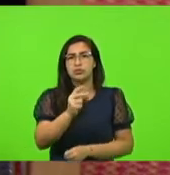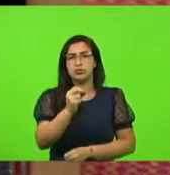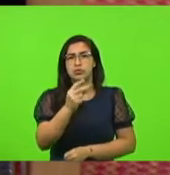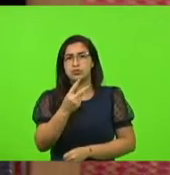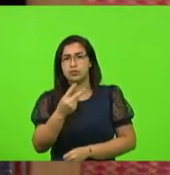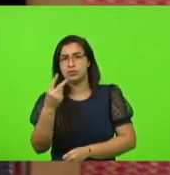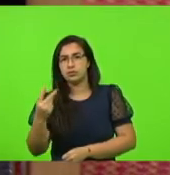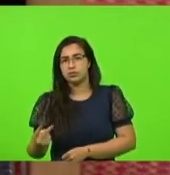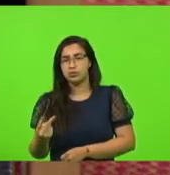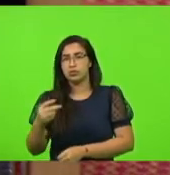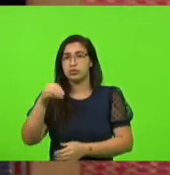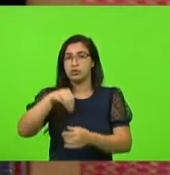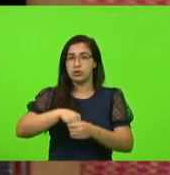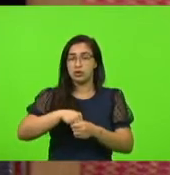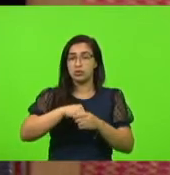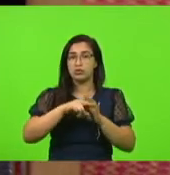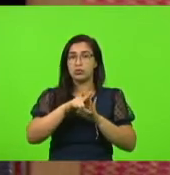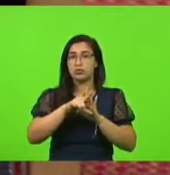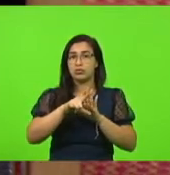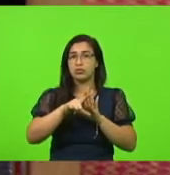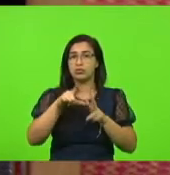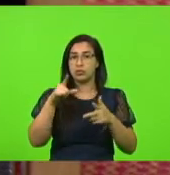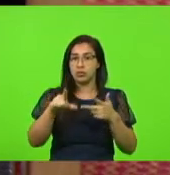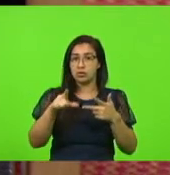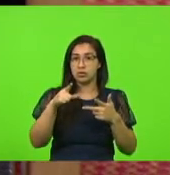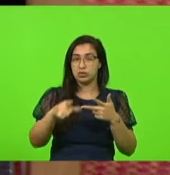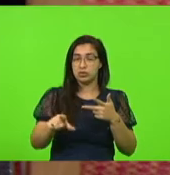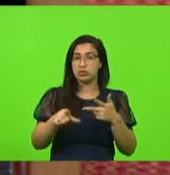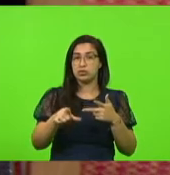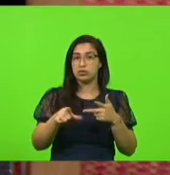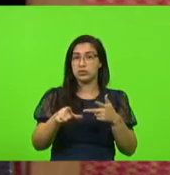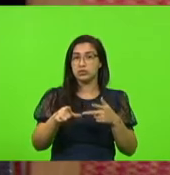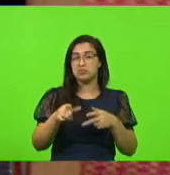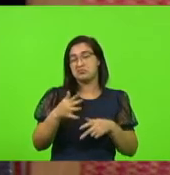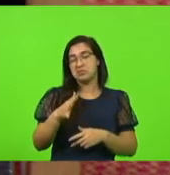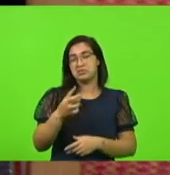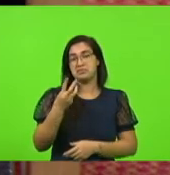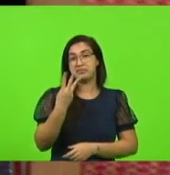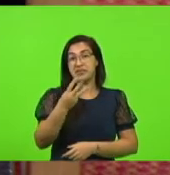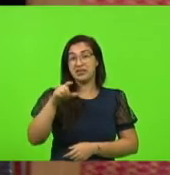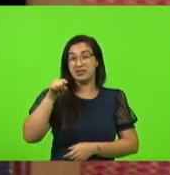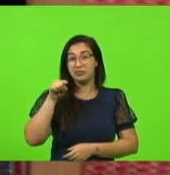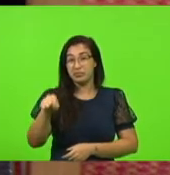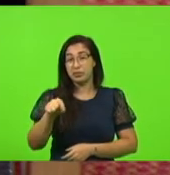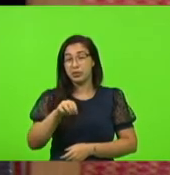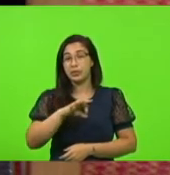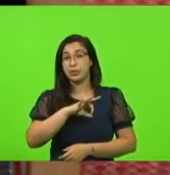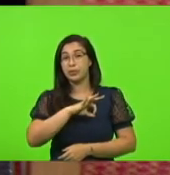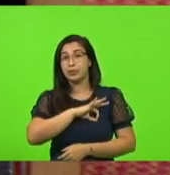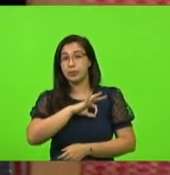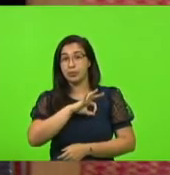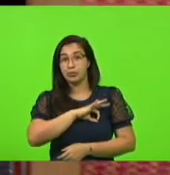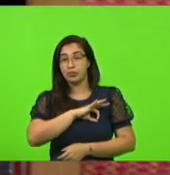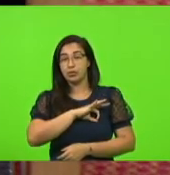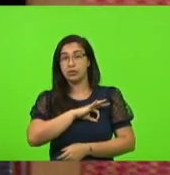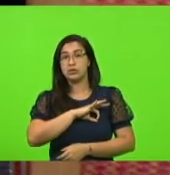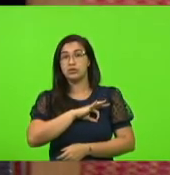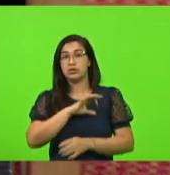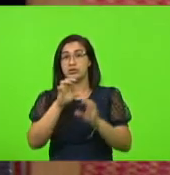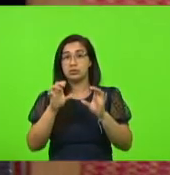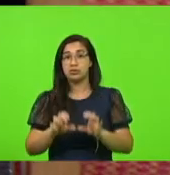da atual legislação, em 3 mil policiais civis, ter apenas 11